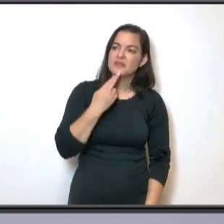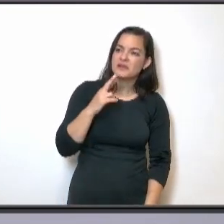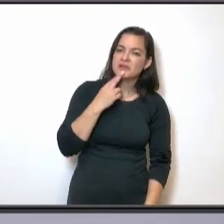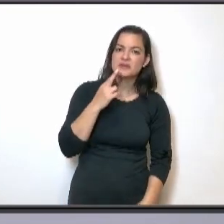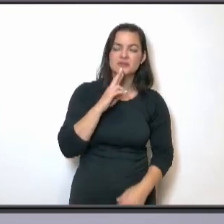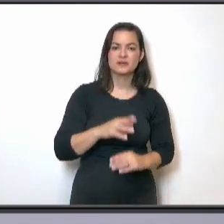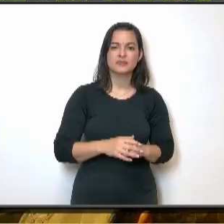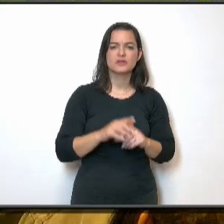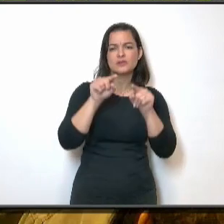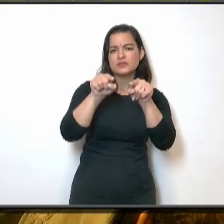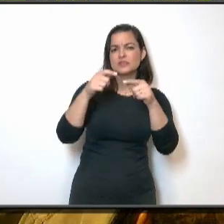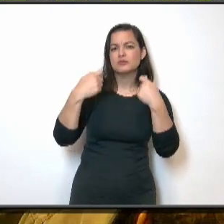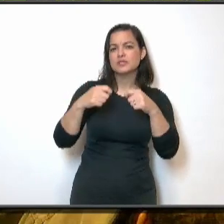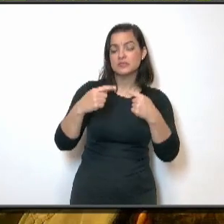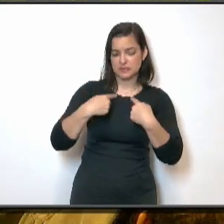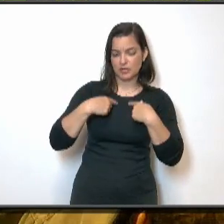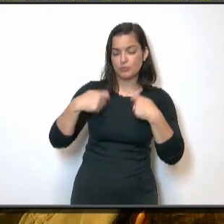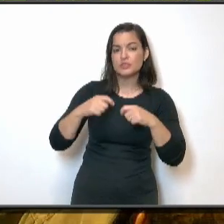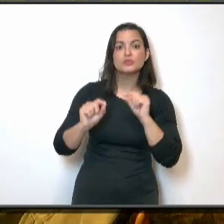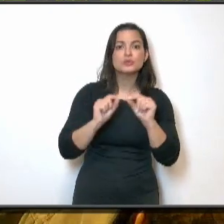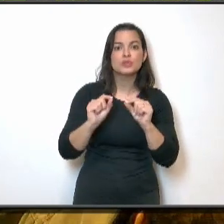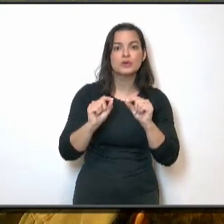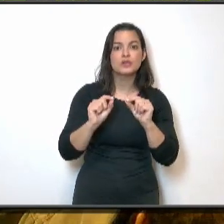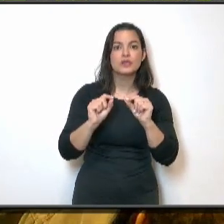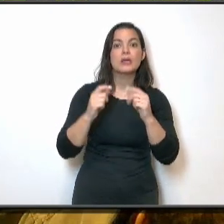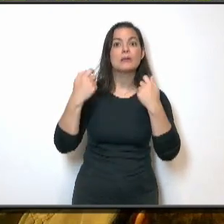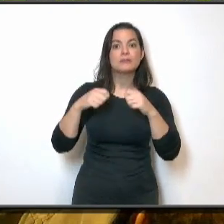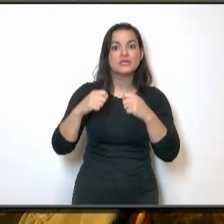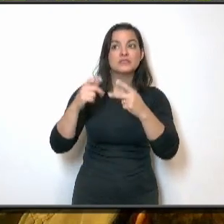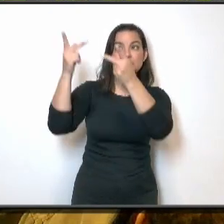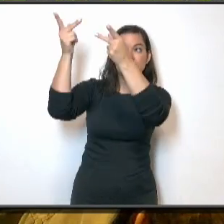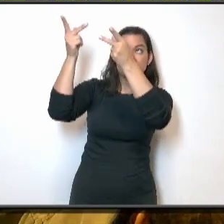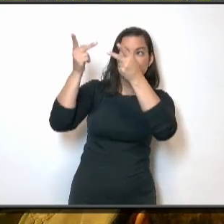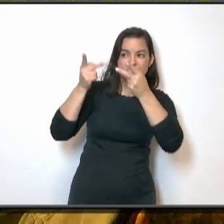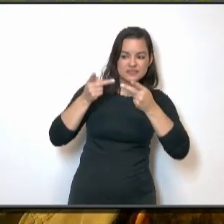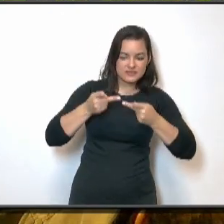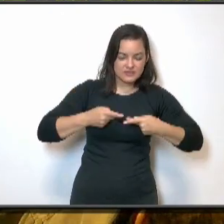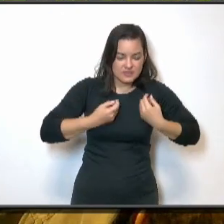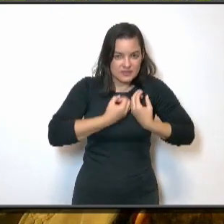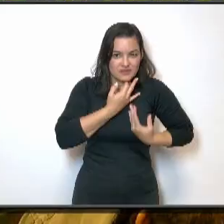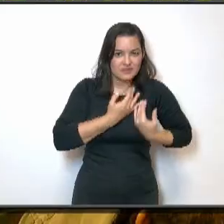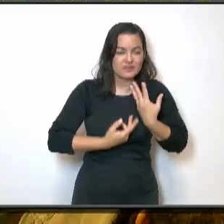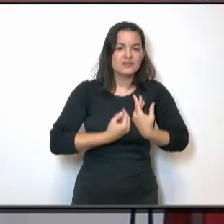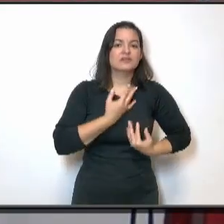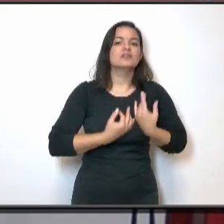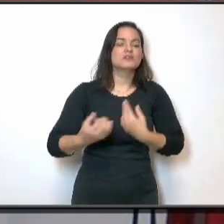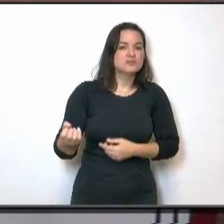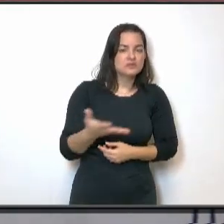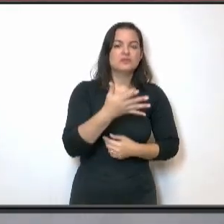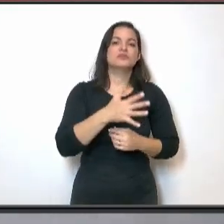E o que você precisa, o que eu preciso, nós precisamos de uma visitação, de um avivamento.